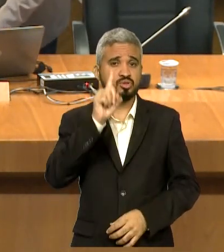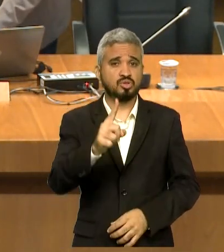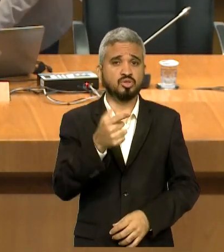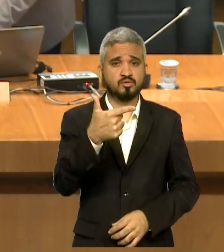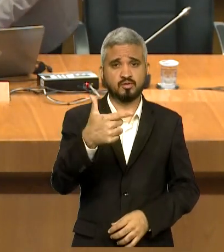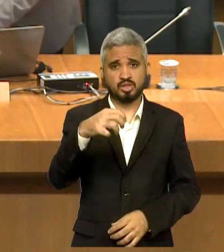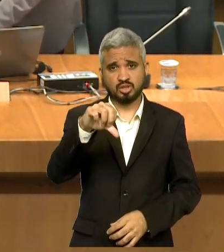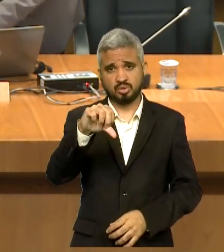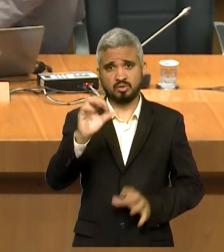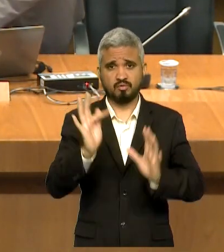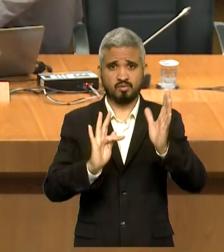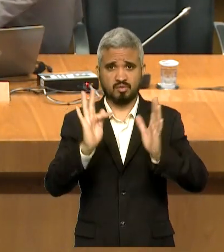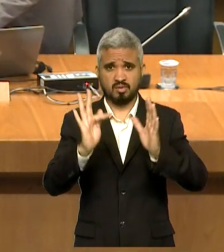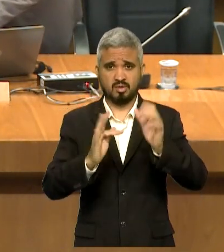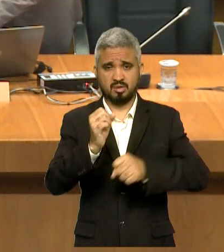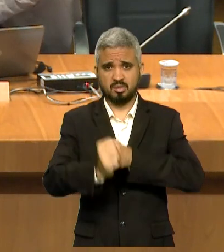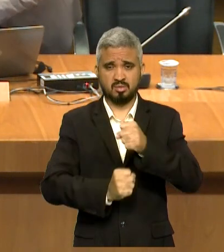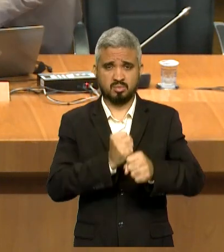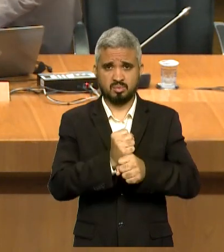de 2024.